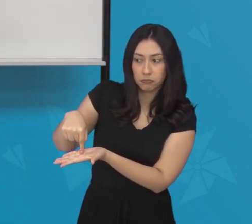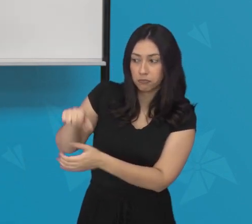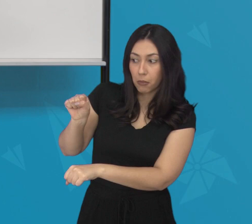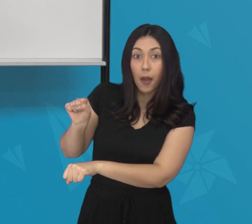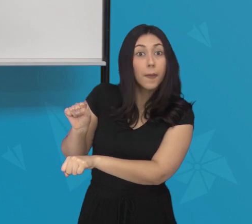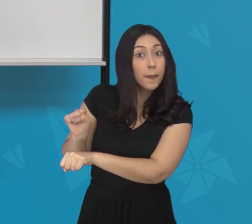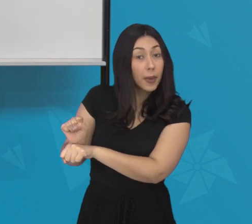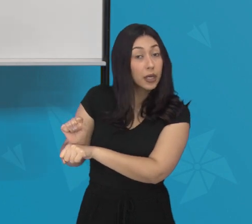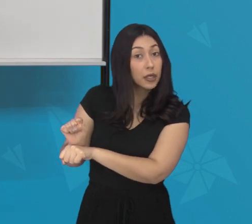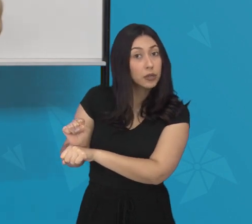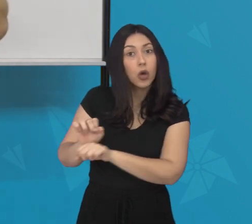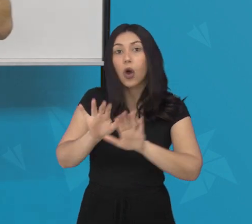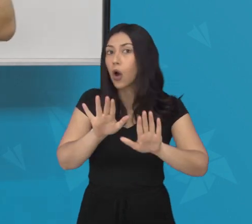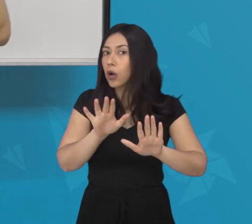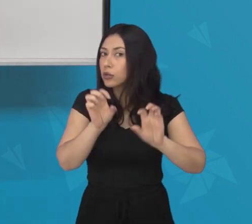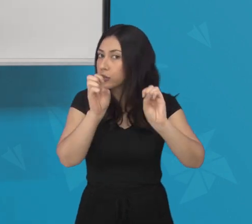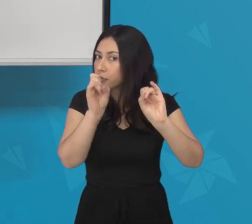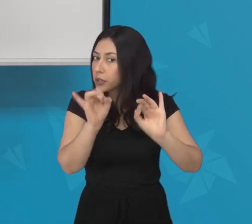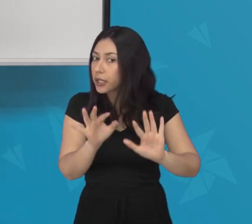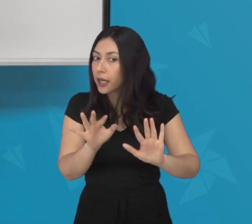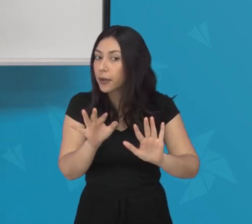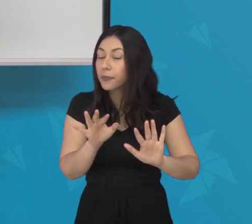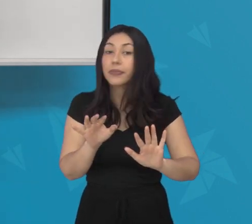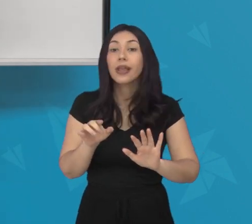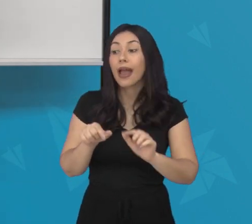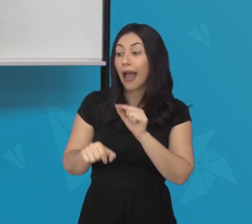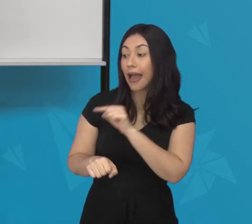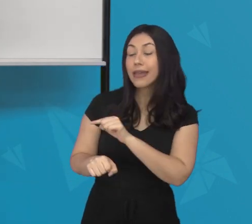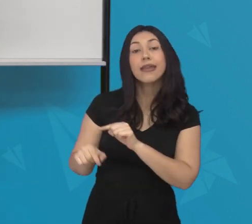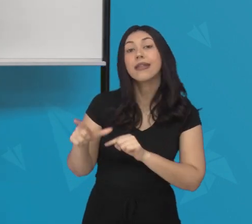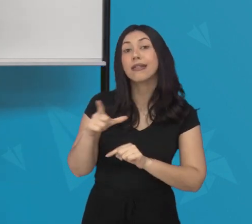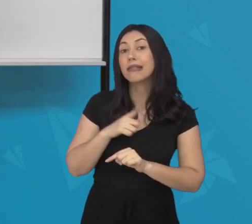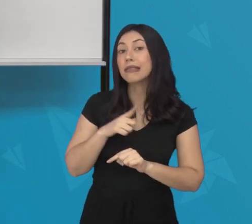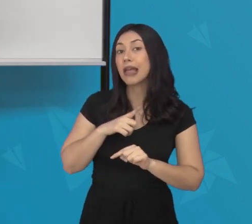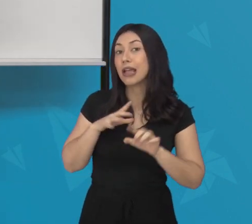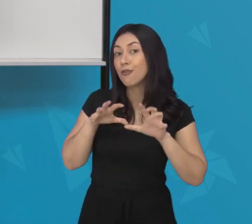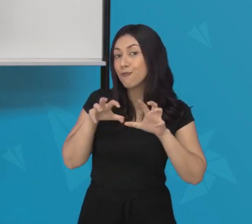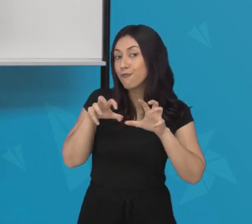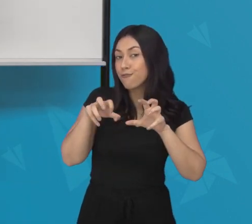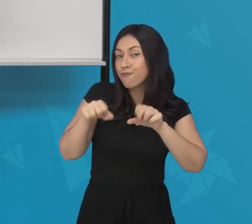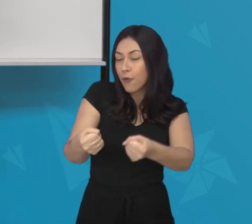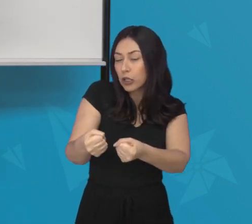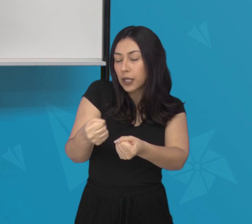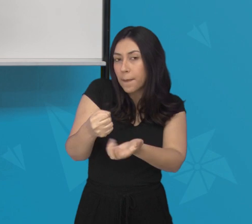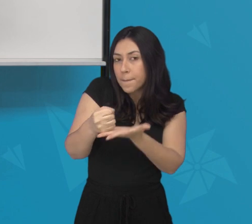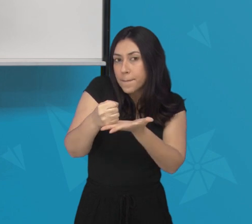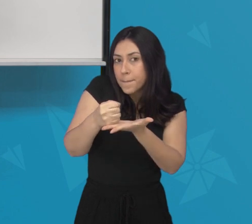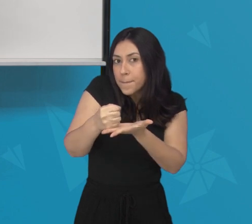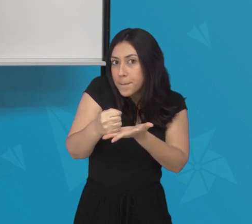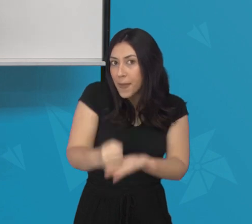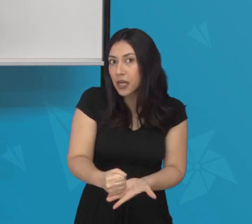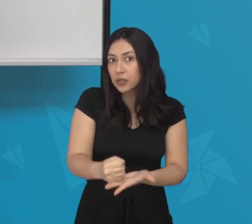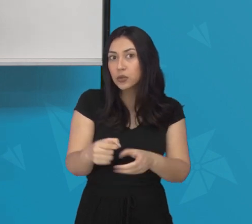para exemplificar e adiantar um pouco a aula. Eu tenho aqui a força peso atuando, que é uma força de natureza